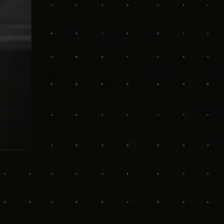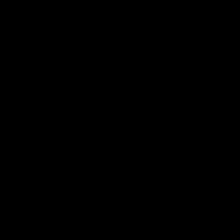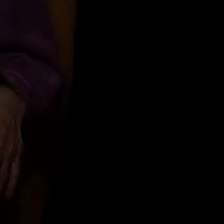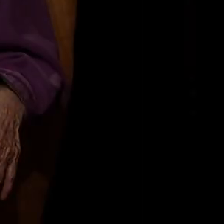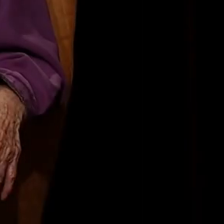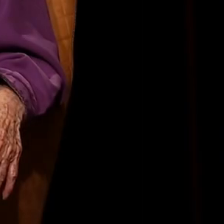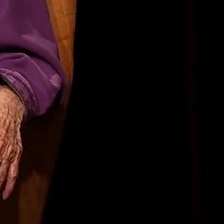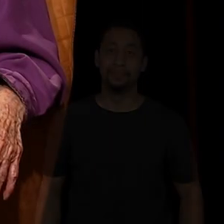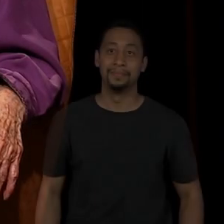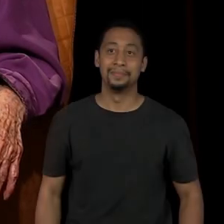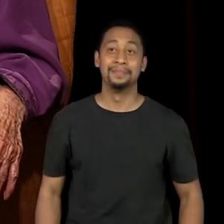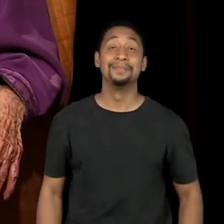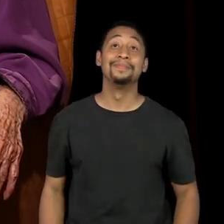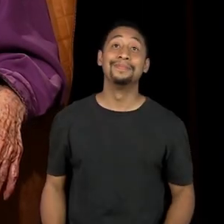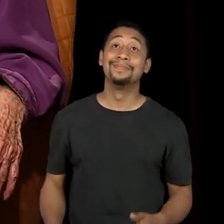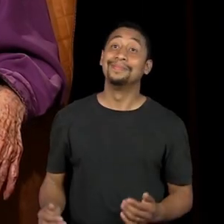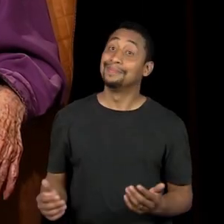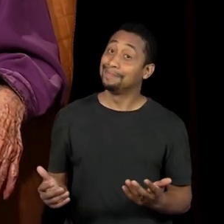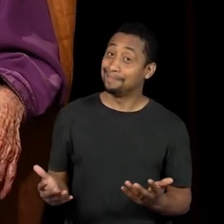negar. Fazia